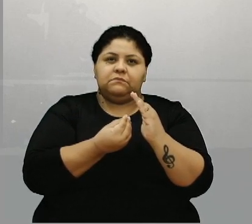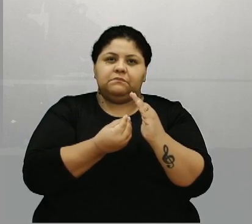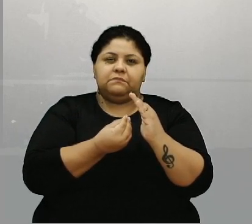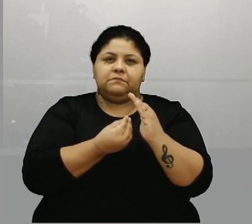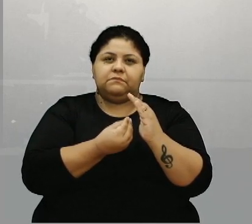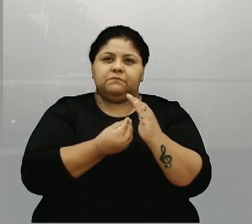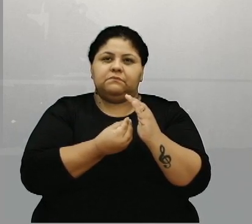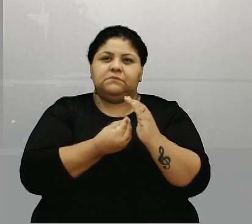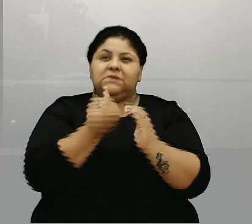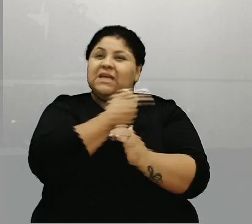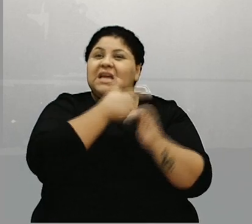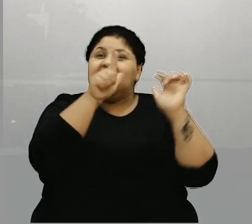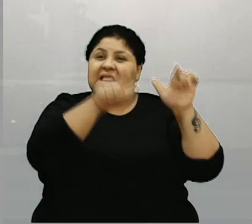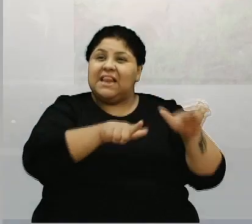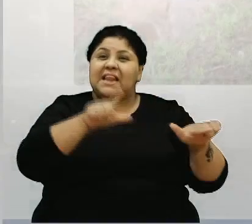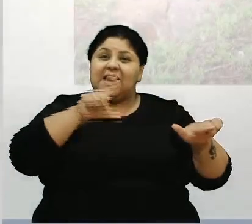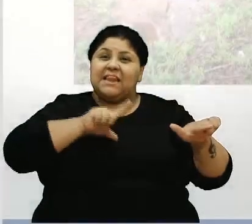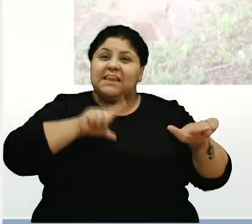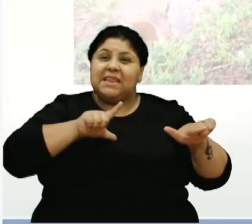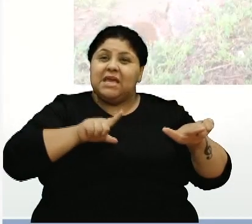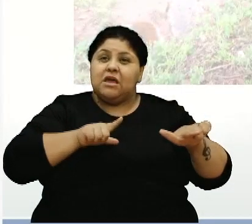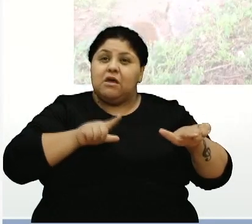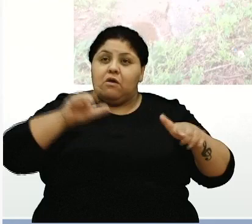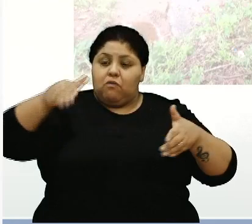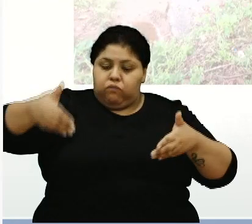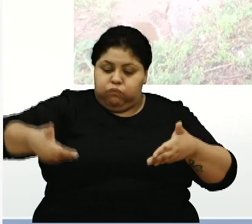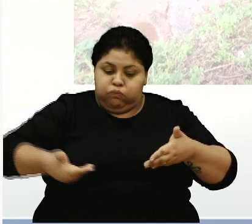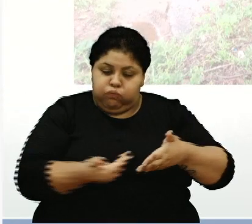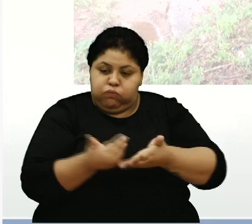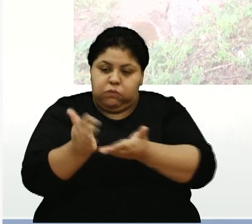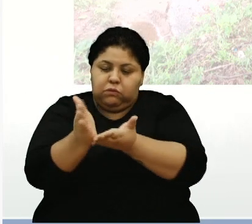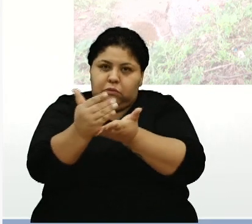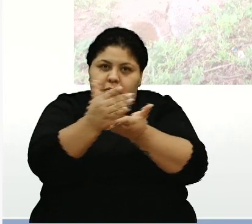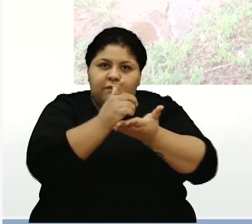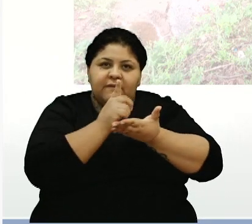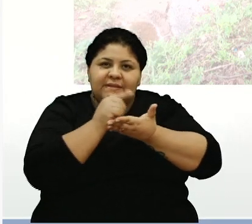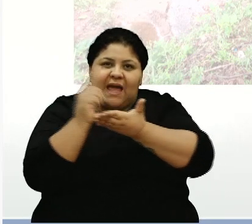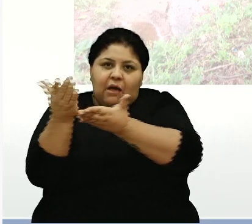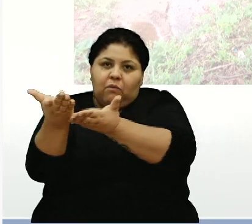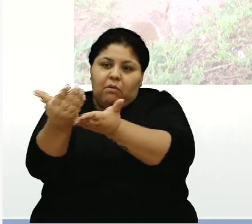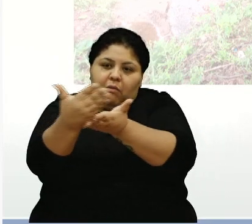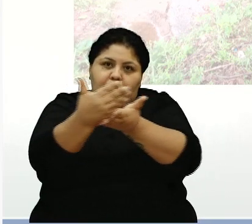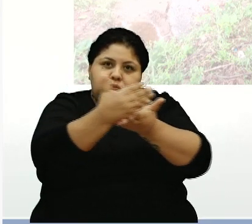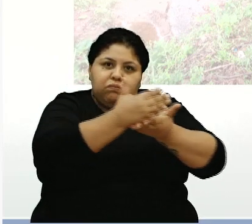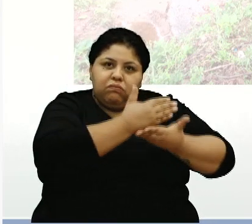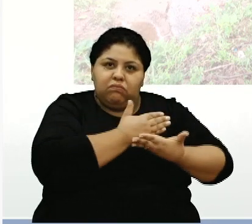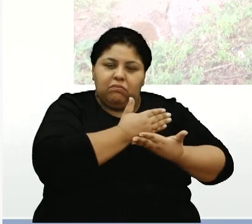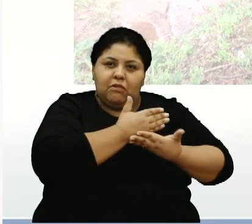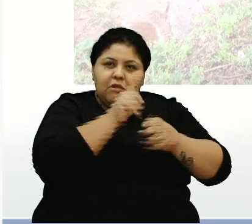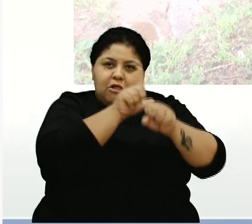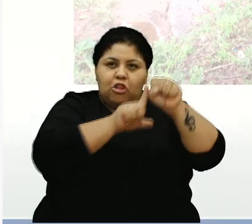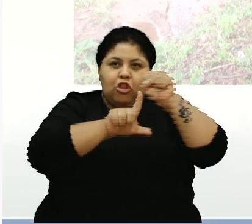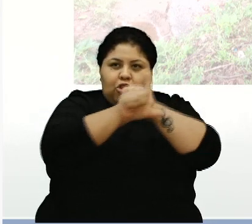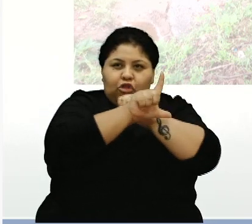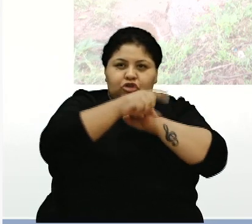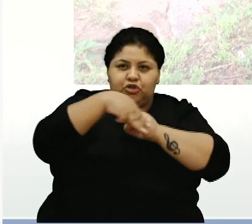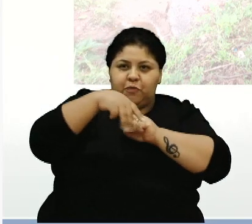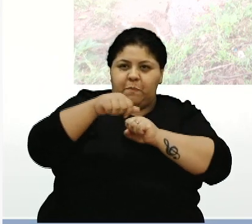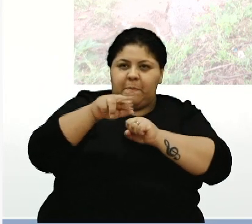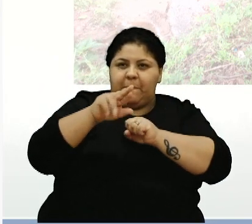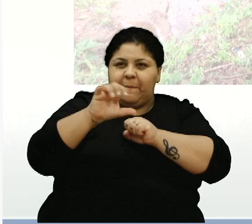nesse espaço aí existe uma bacia de retenção de água e de esgoto, que vem do loteamento Mariane, que